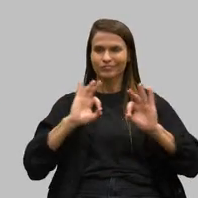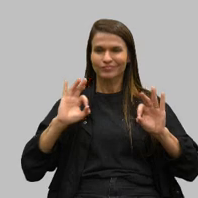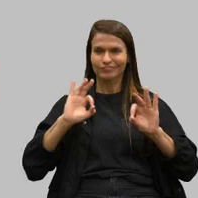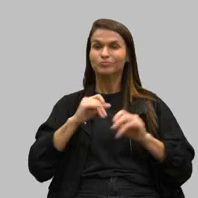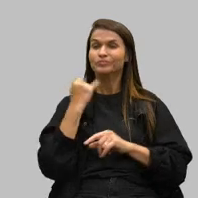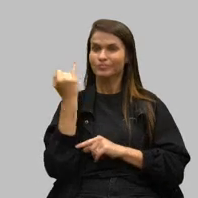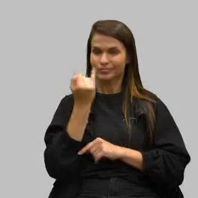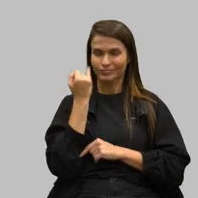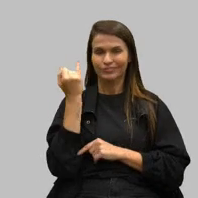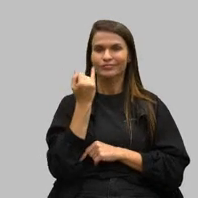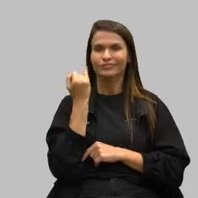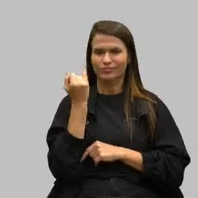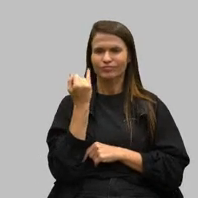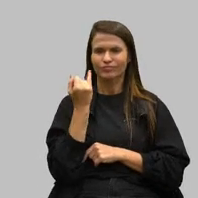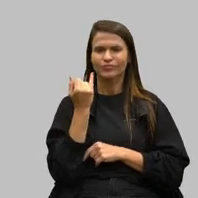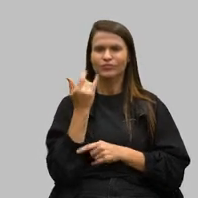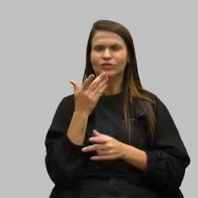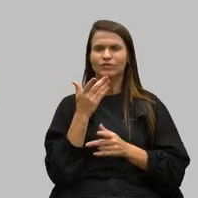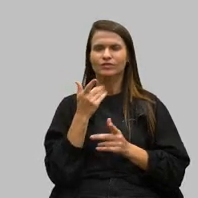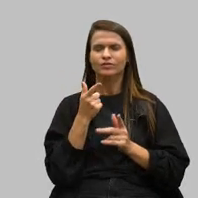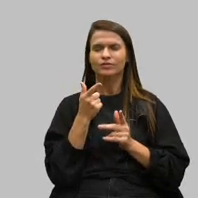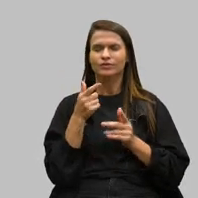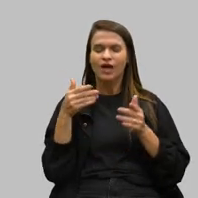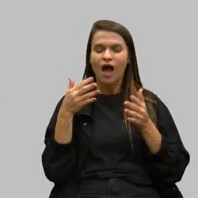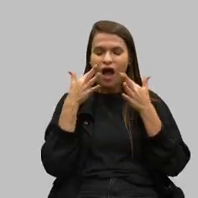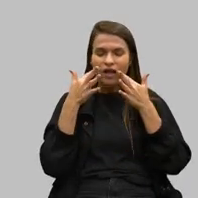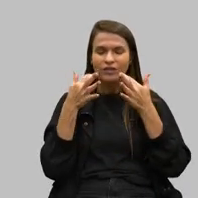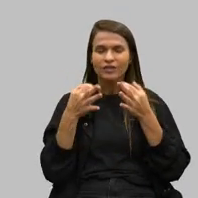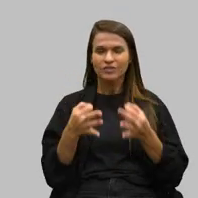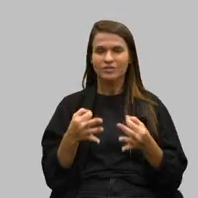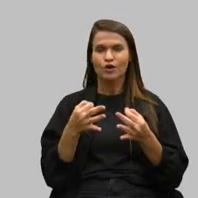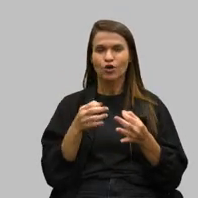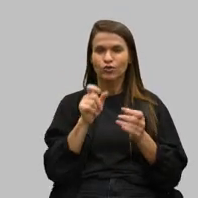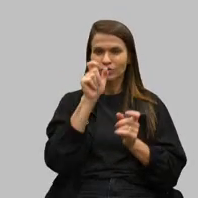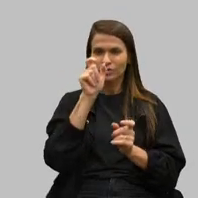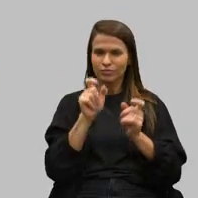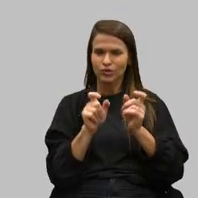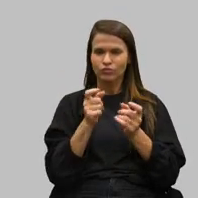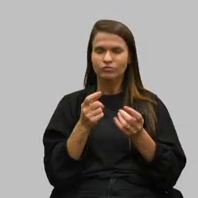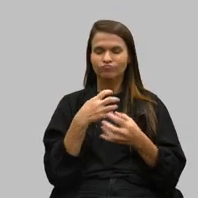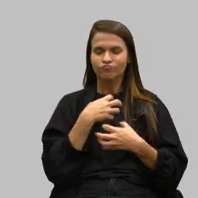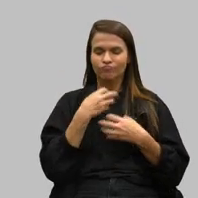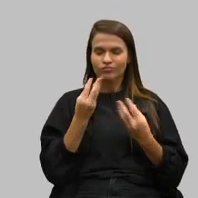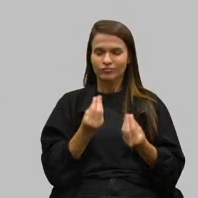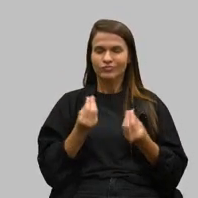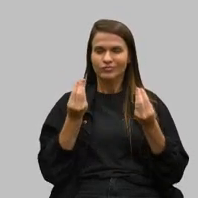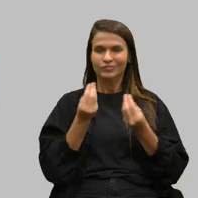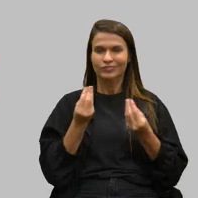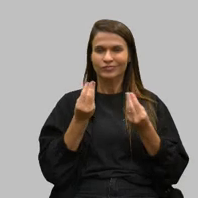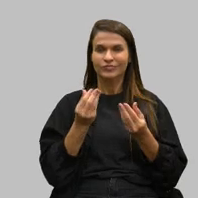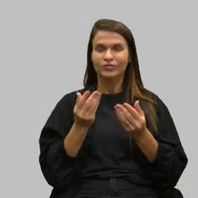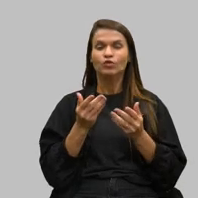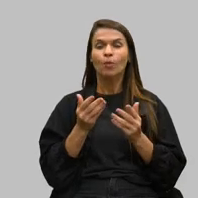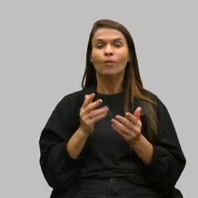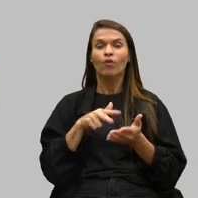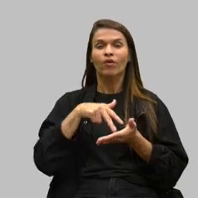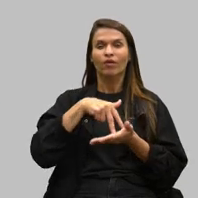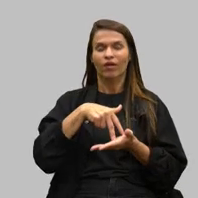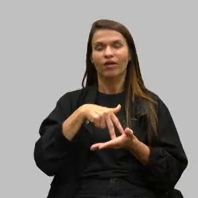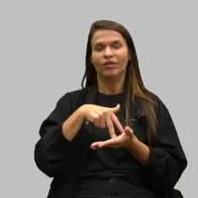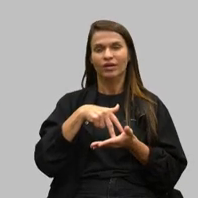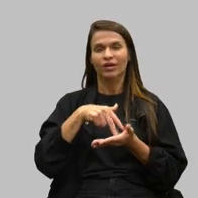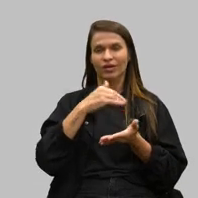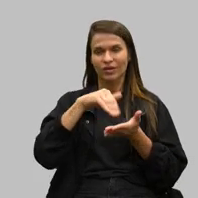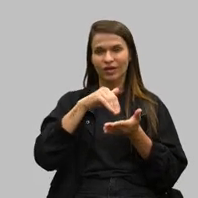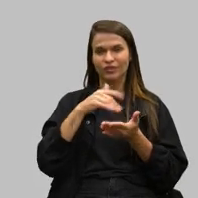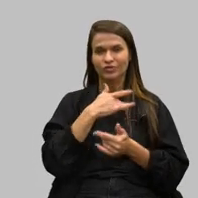Importantíssimo esse segmento e uma atenção só de pessoas com a sua sensibilidade à frente da Secretaria de Saúde é capaz